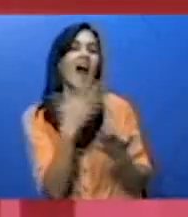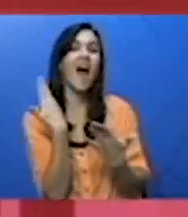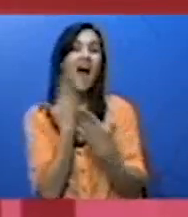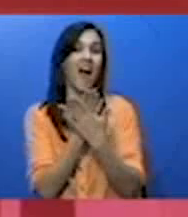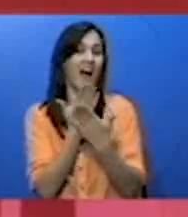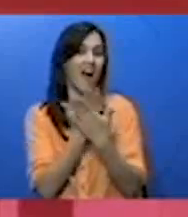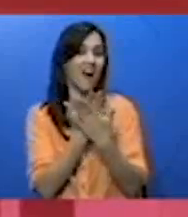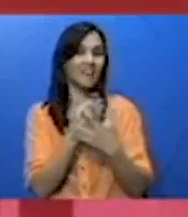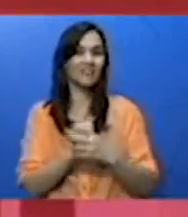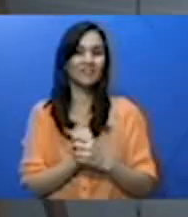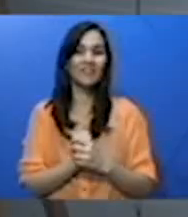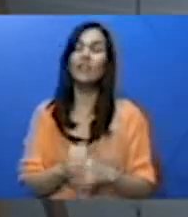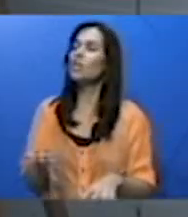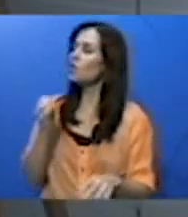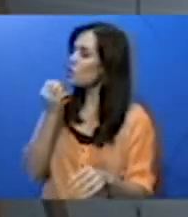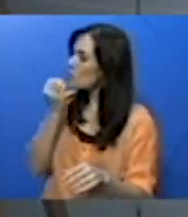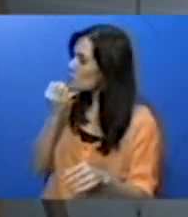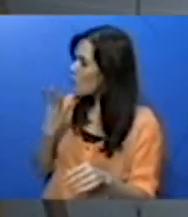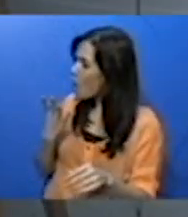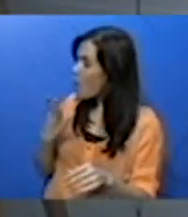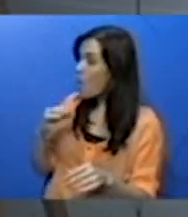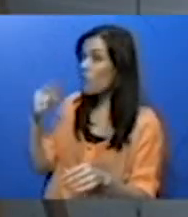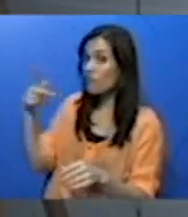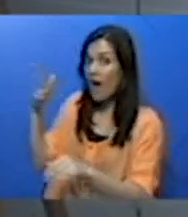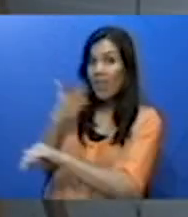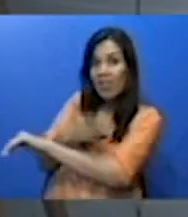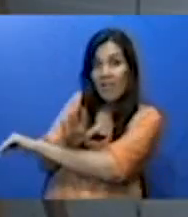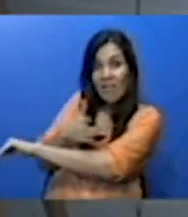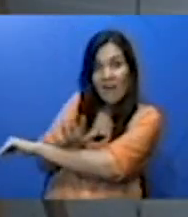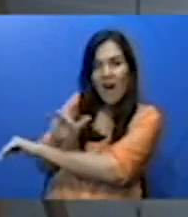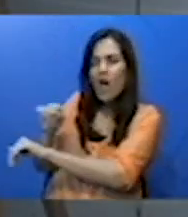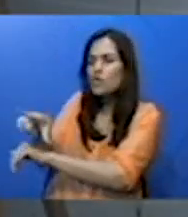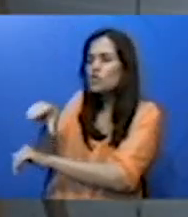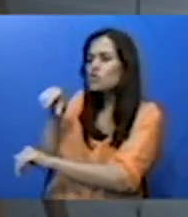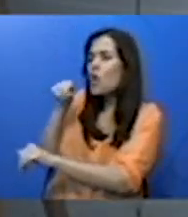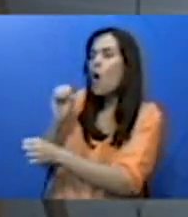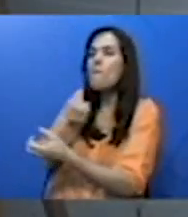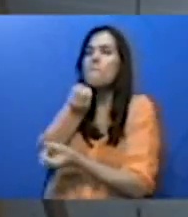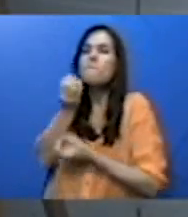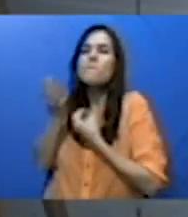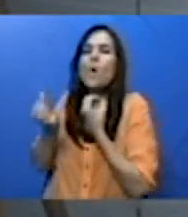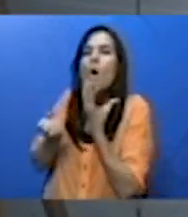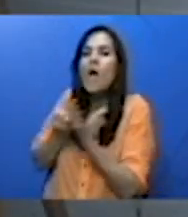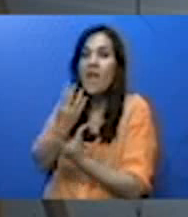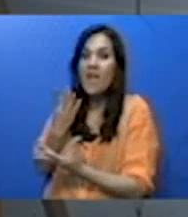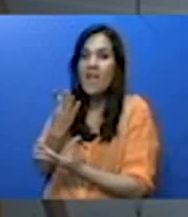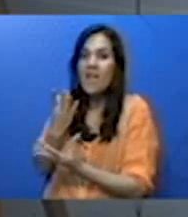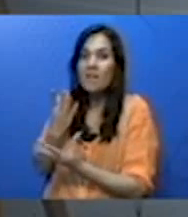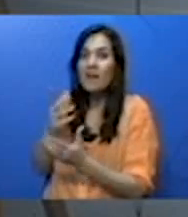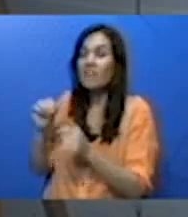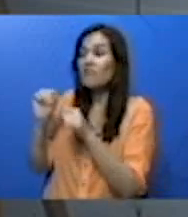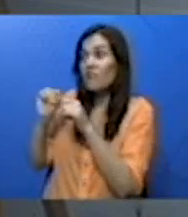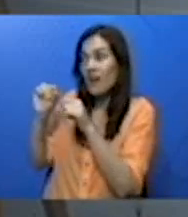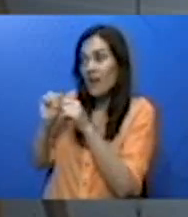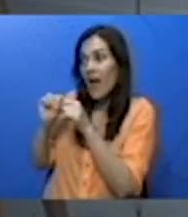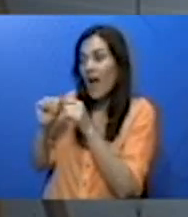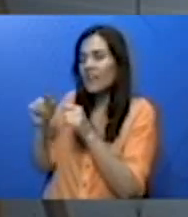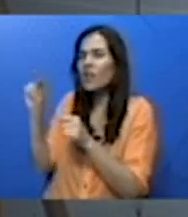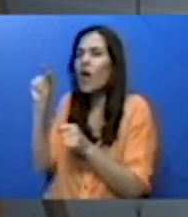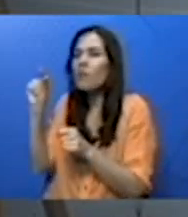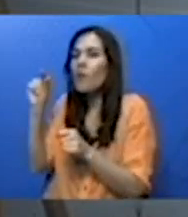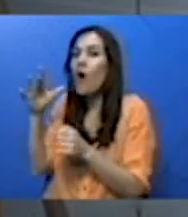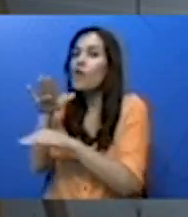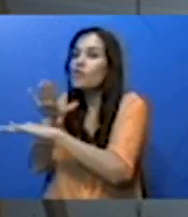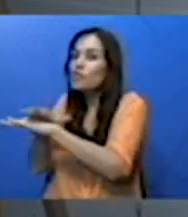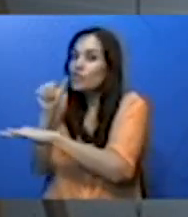aula. Olha, que bom, Clarinha. Então vai treinando aí, escolhendo qual poema que você vai recitar, vai criando direitinho, que daqui a pouco eu te